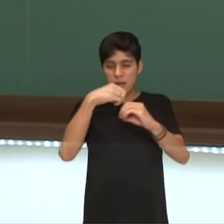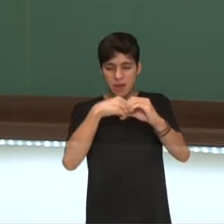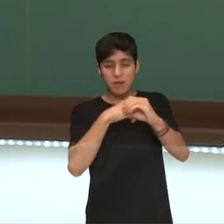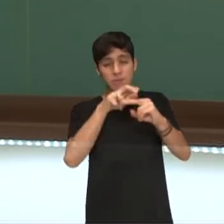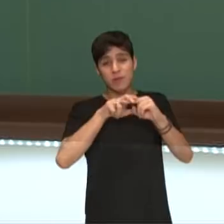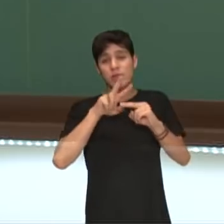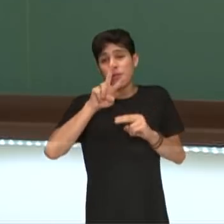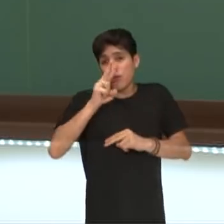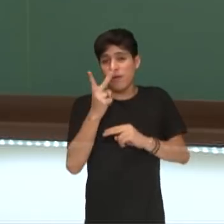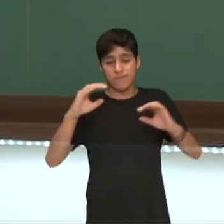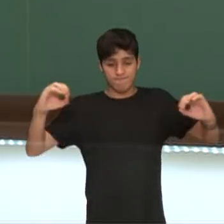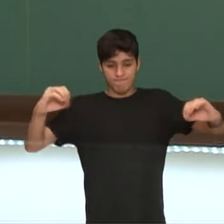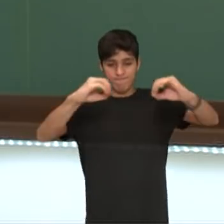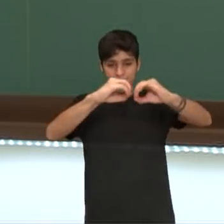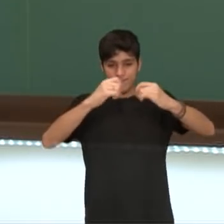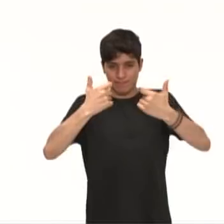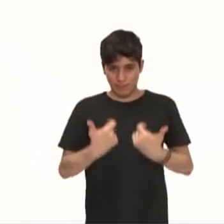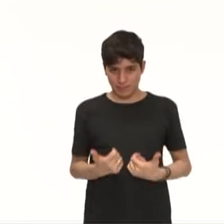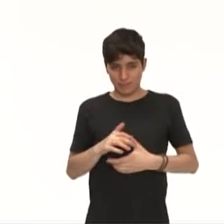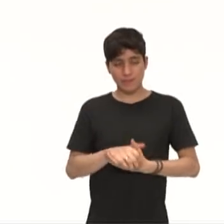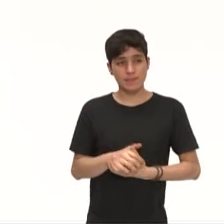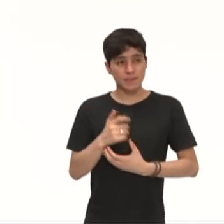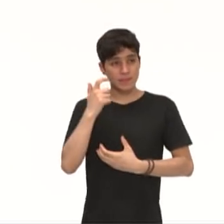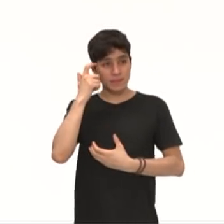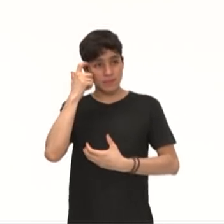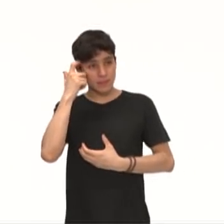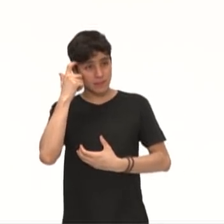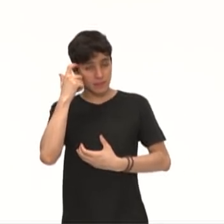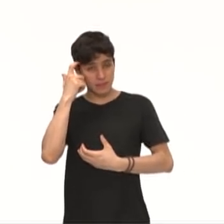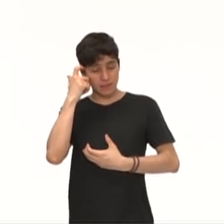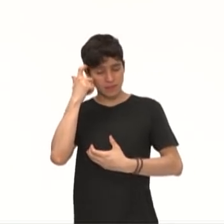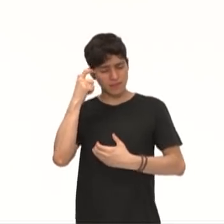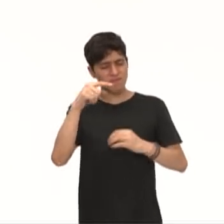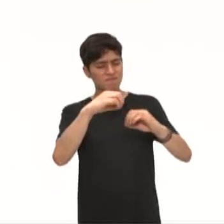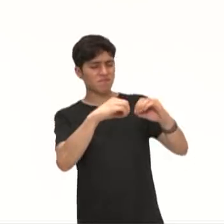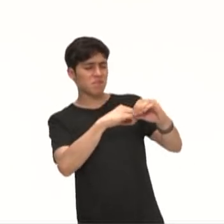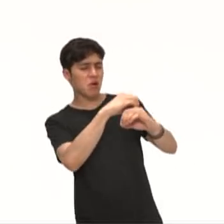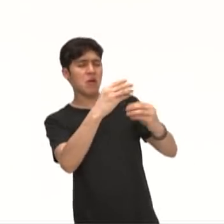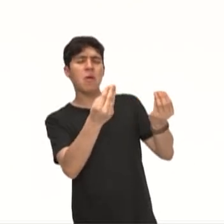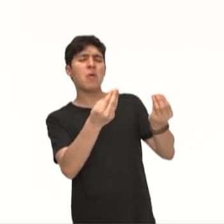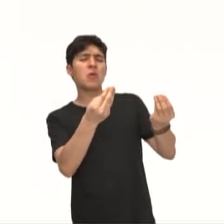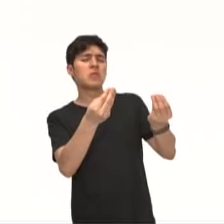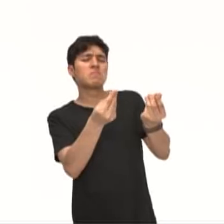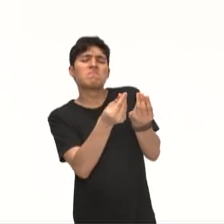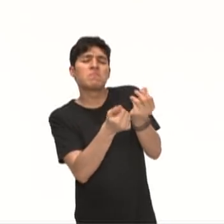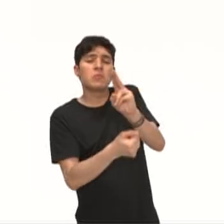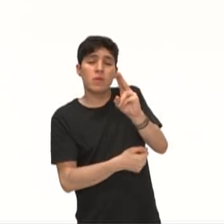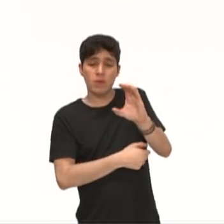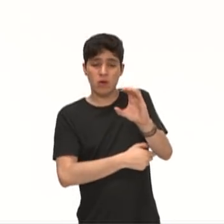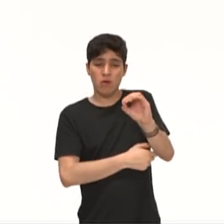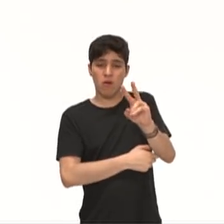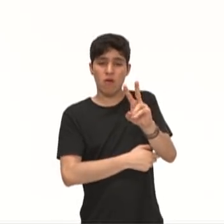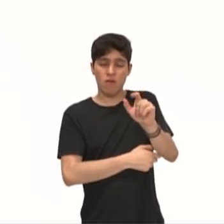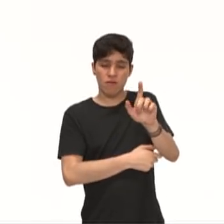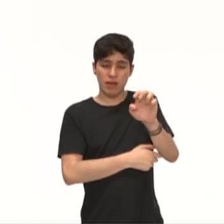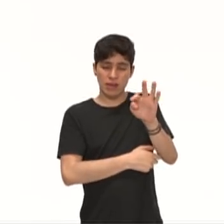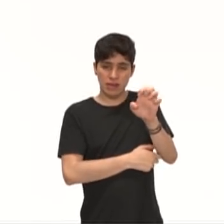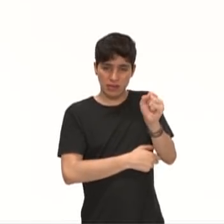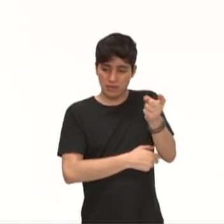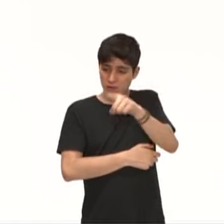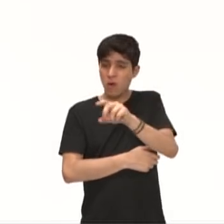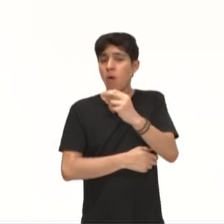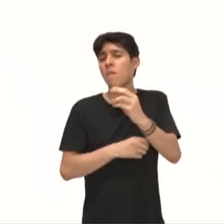átomos de hidrogênio. As substâncias formadas por moléculas são denominadas substâncias covalentes ou